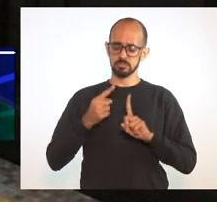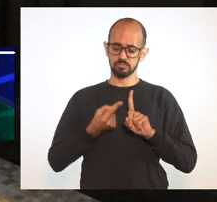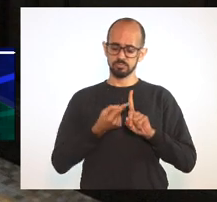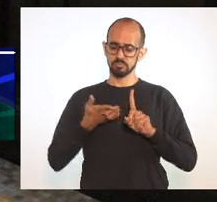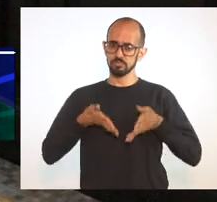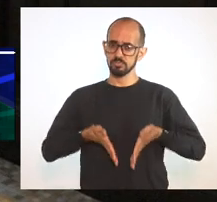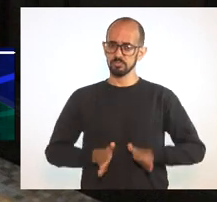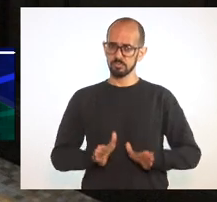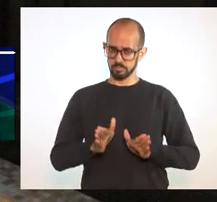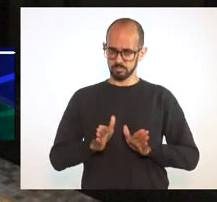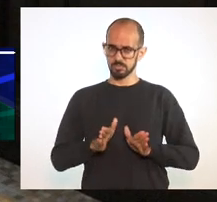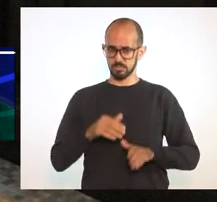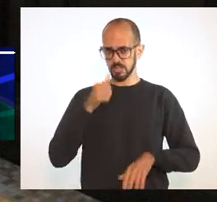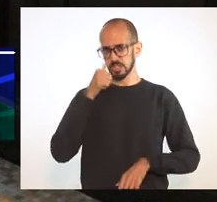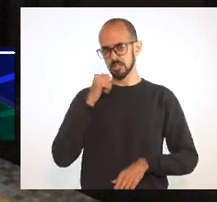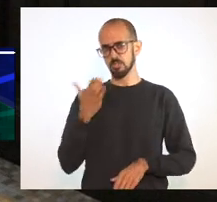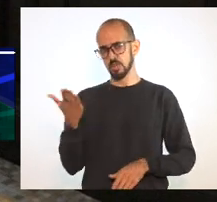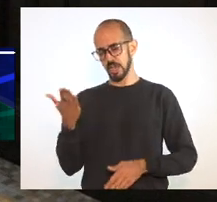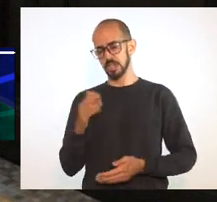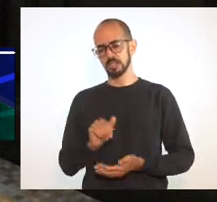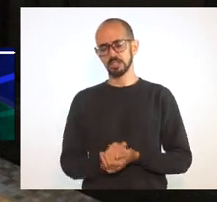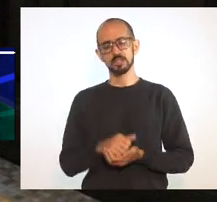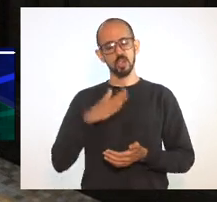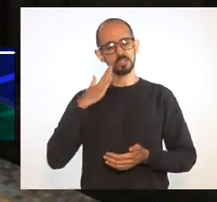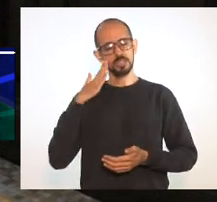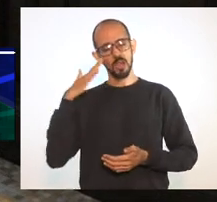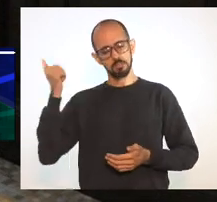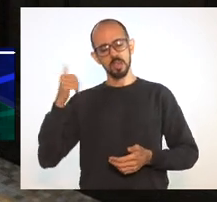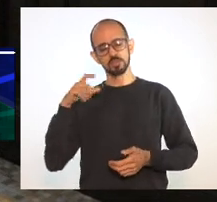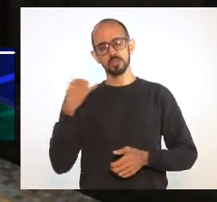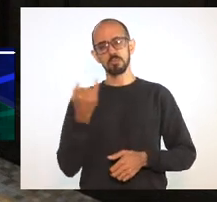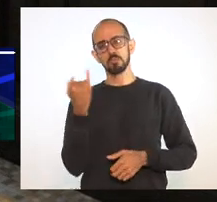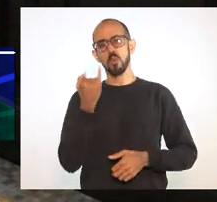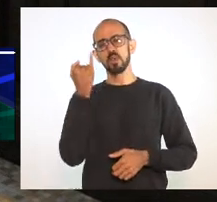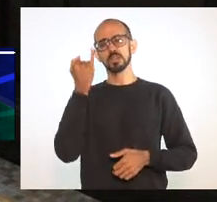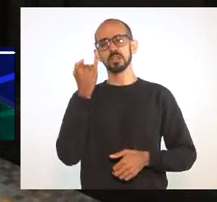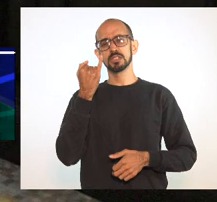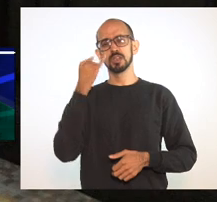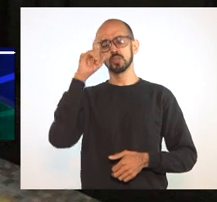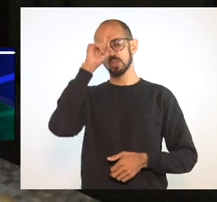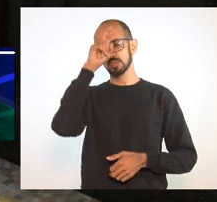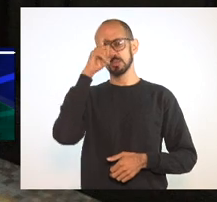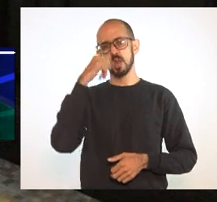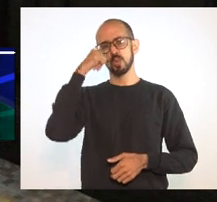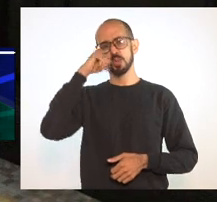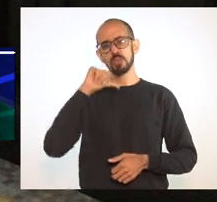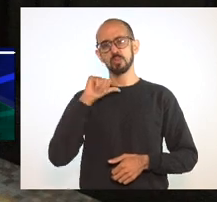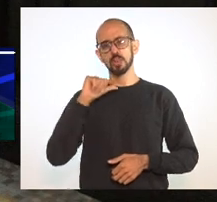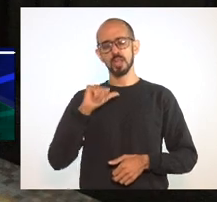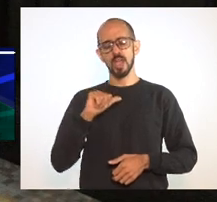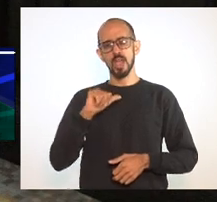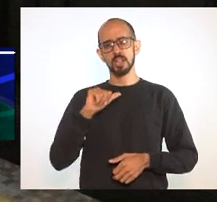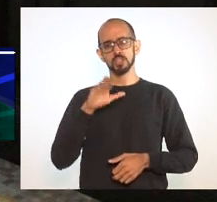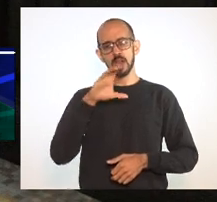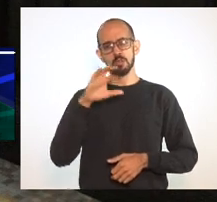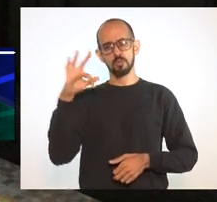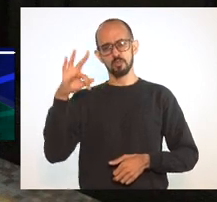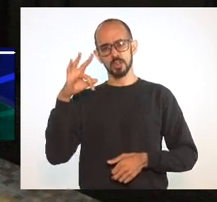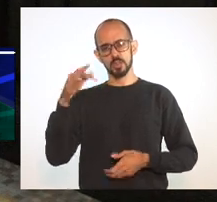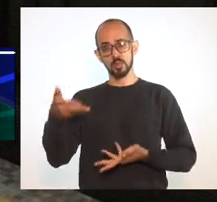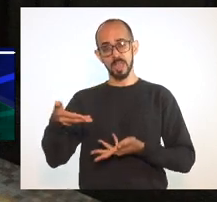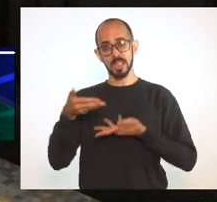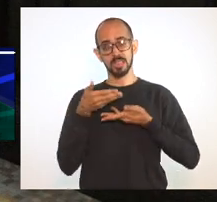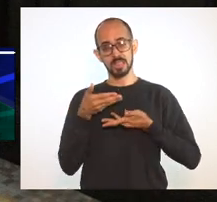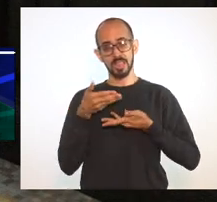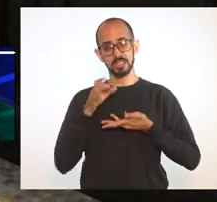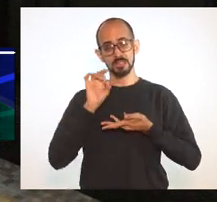mulheres. Então, a gente sabe da importância do Hospital da Mulher de Cabo Frio, porque atende toda uma região,